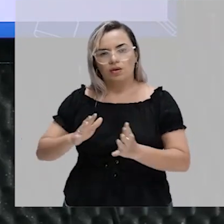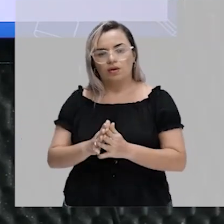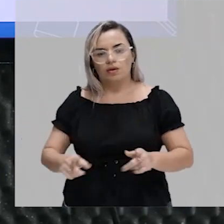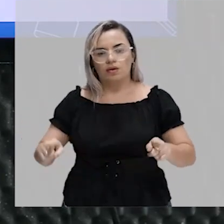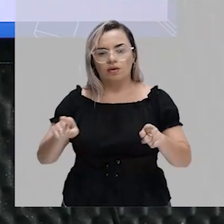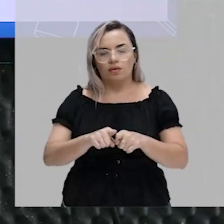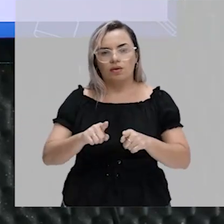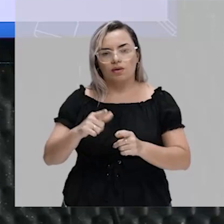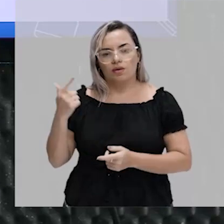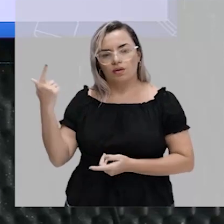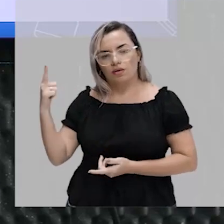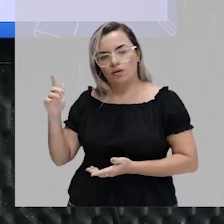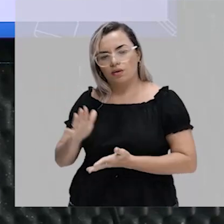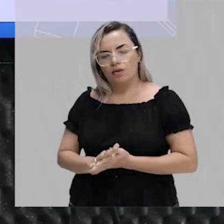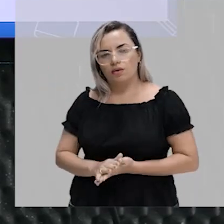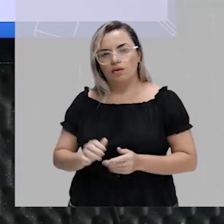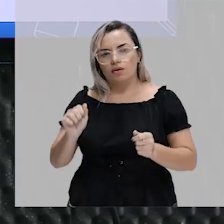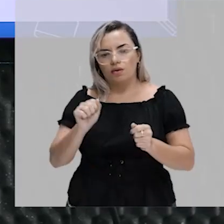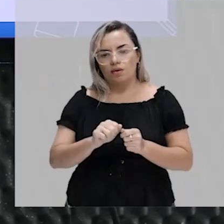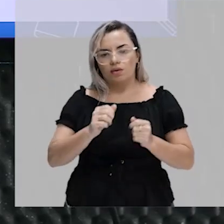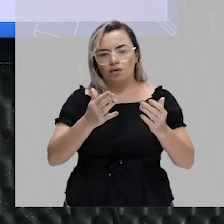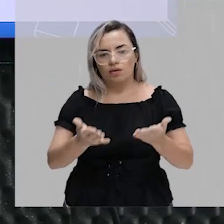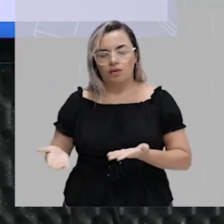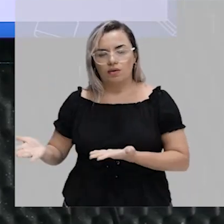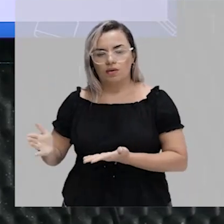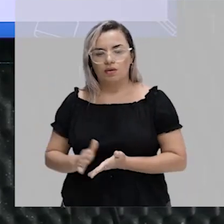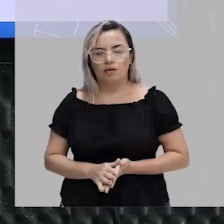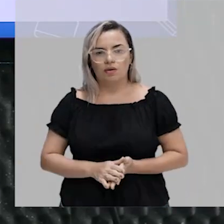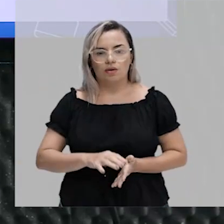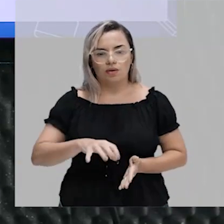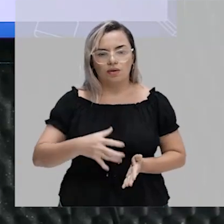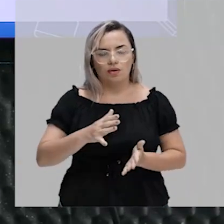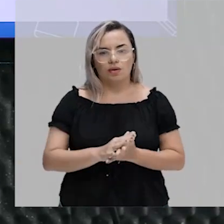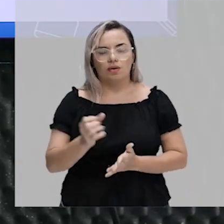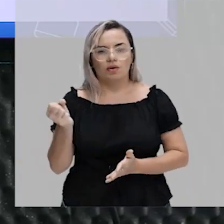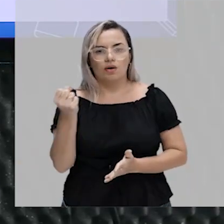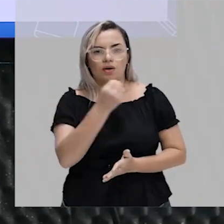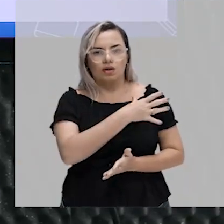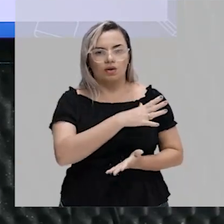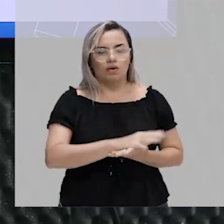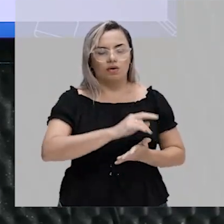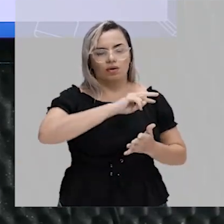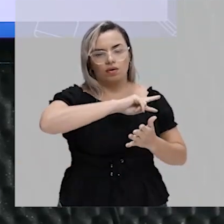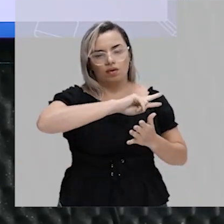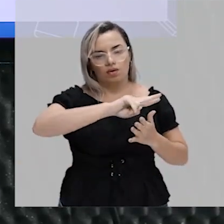barreiras geográficas. Isso vai fazer com que ocorra a formação de novas espécies, tá?